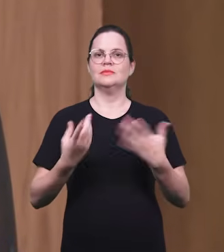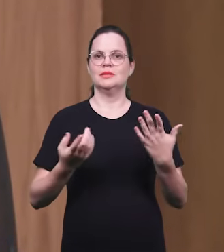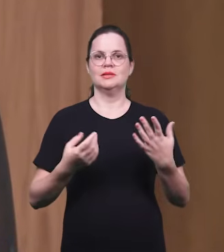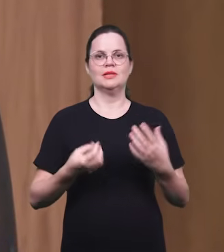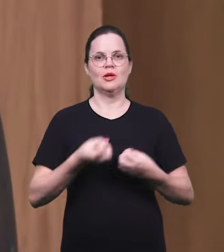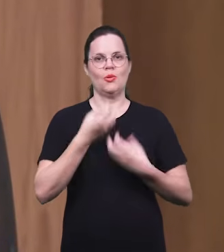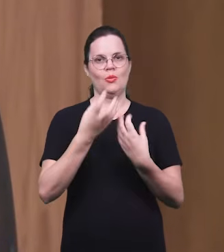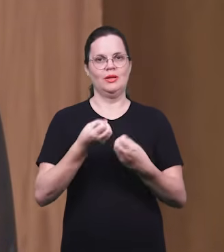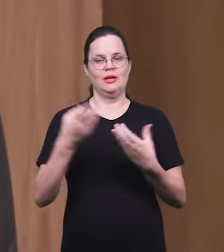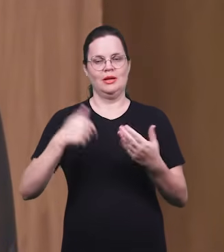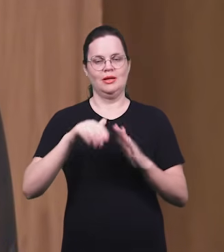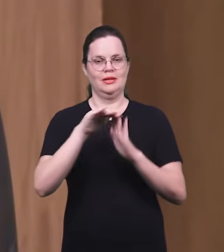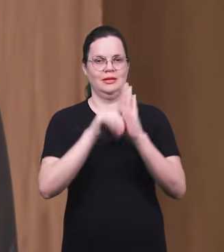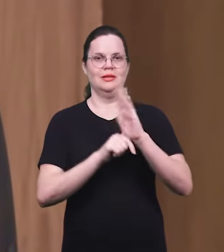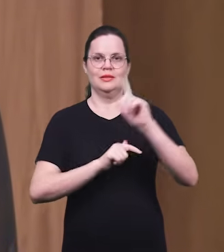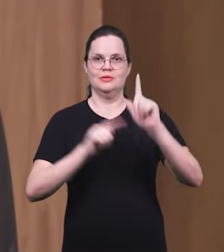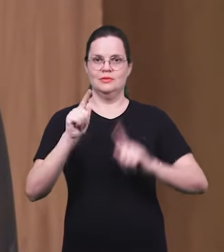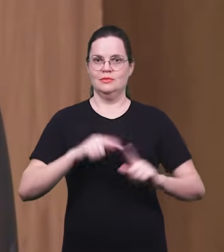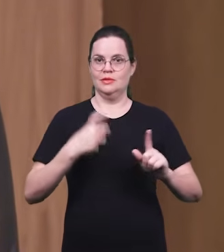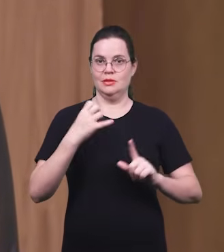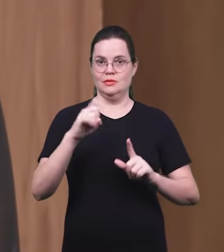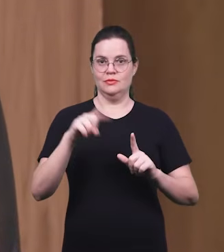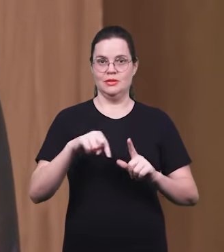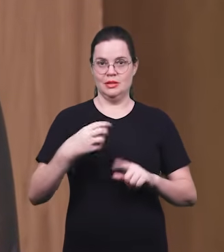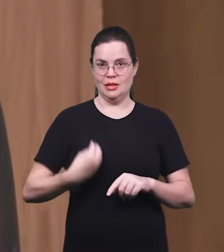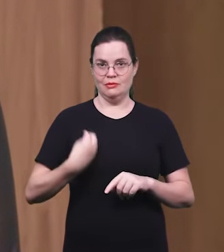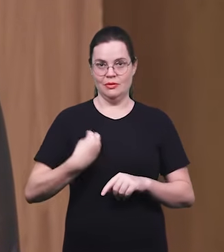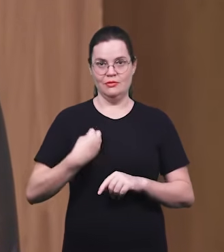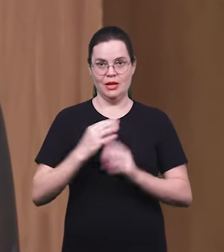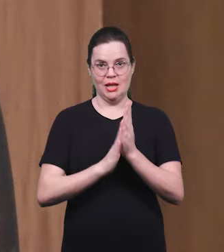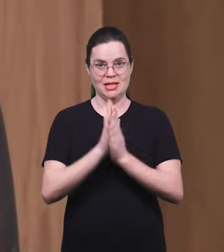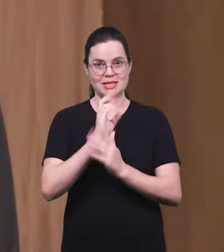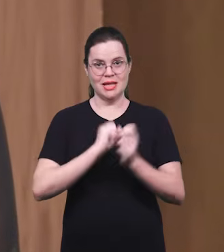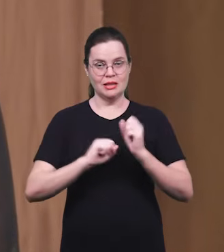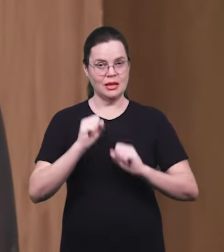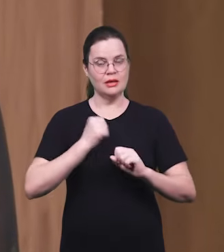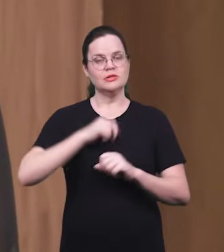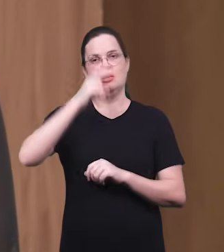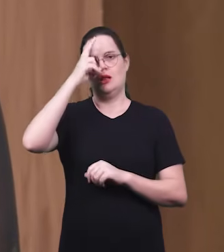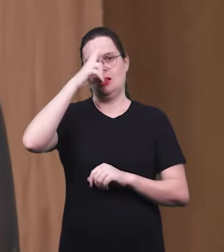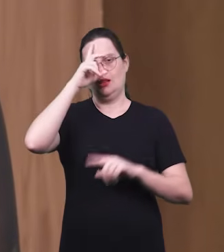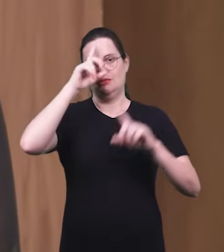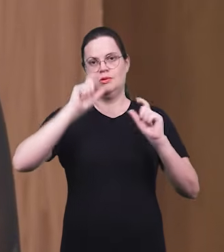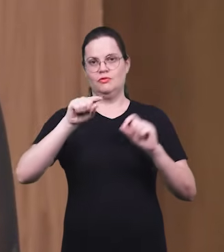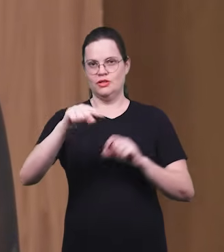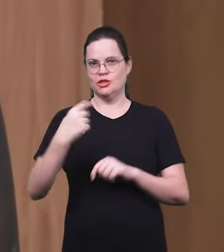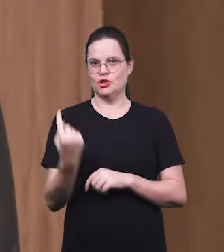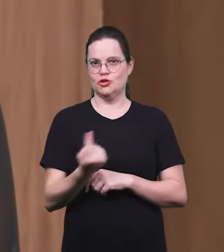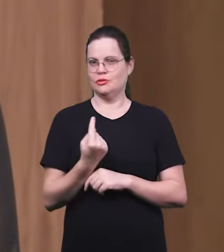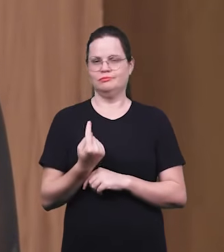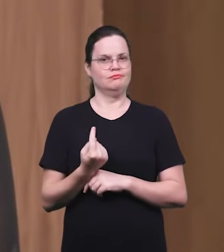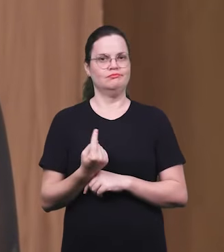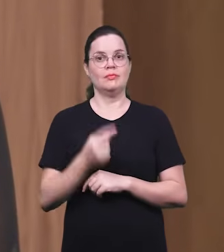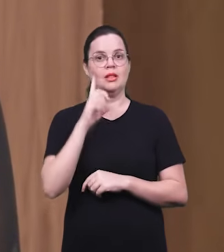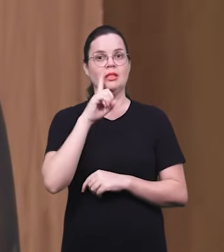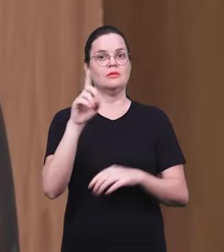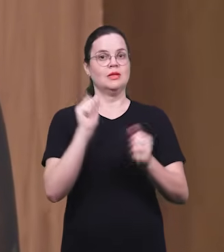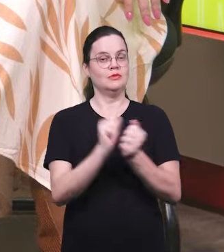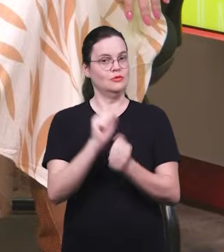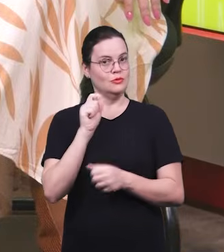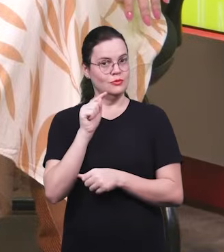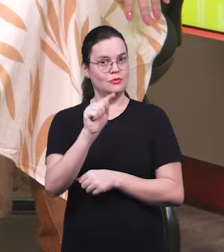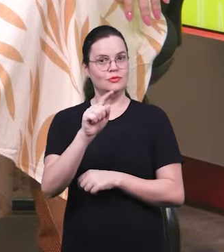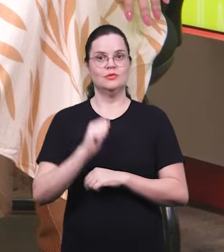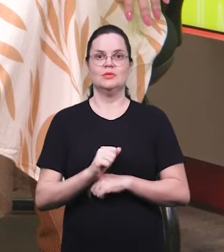compartilharam seus corações aqui conosco neste programa. Se você está passando por isso, lembre-se, você não está sozinho. Deus